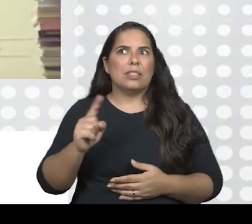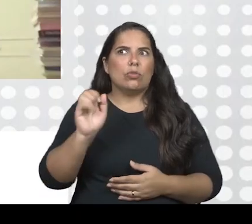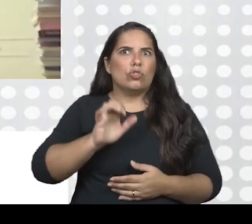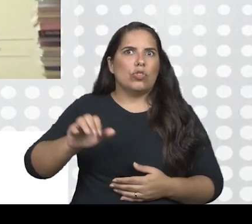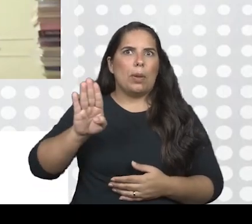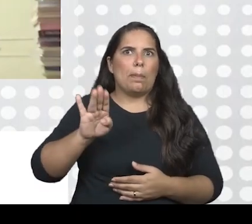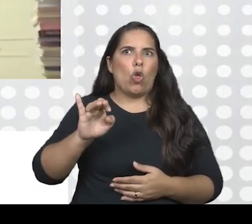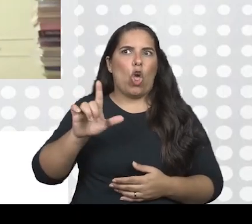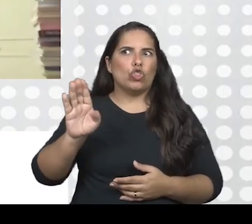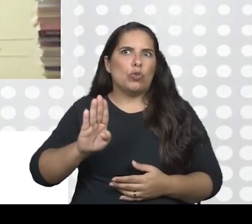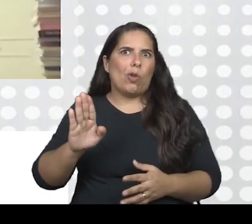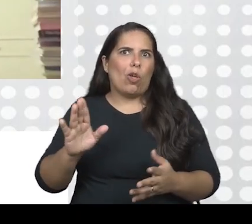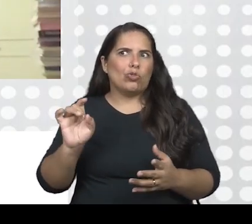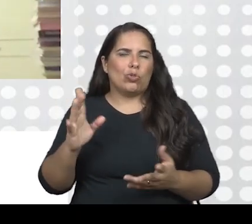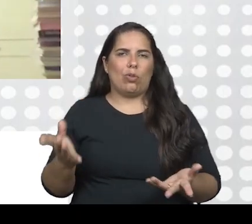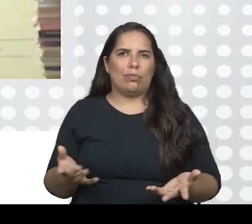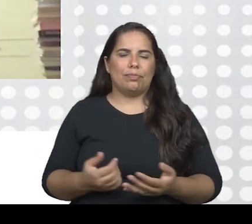dimensão biológica por si só.